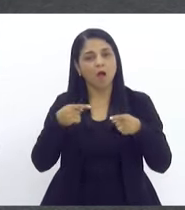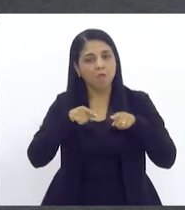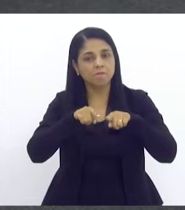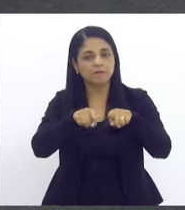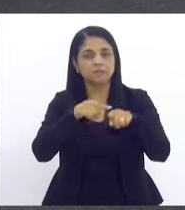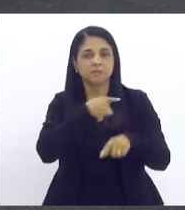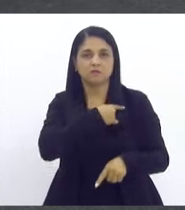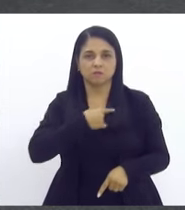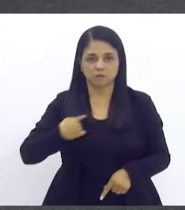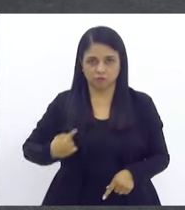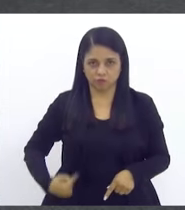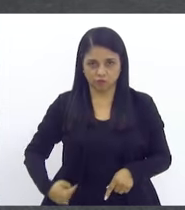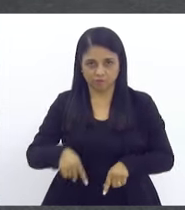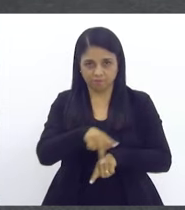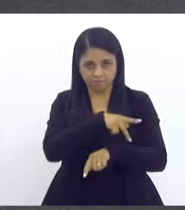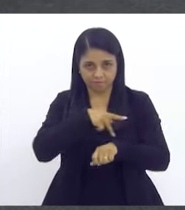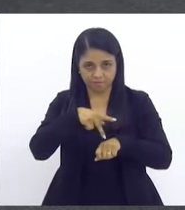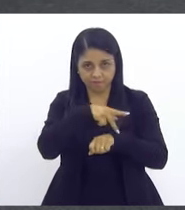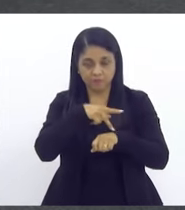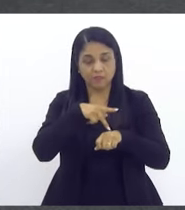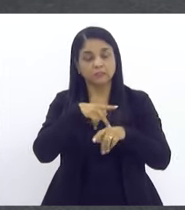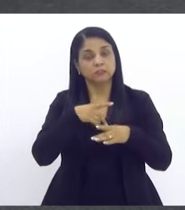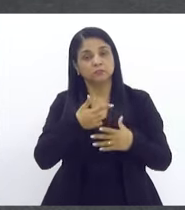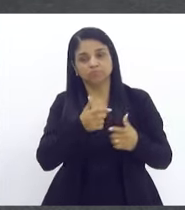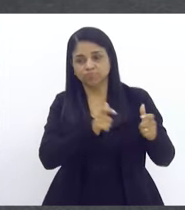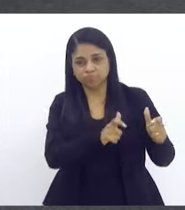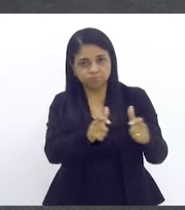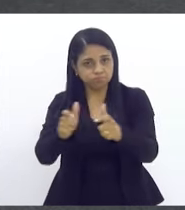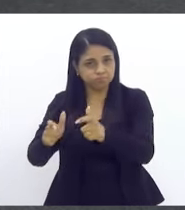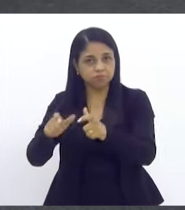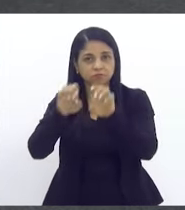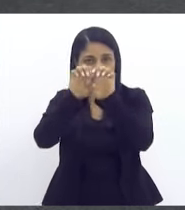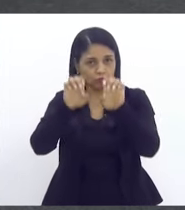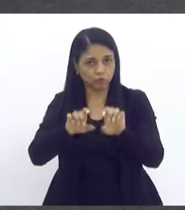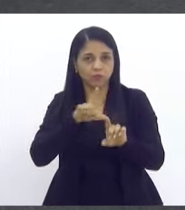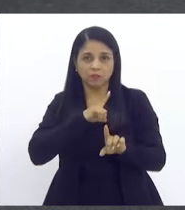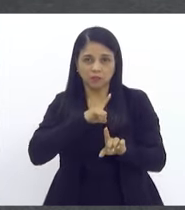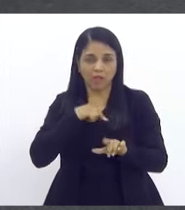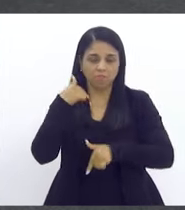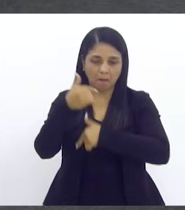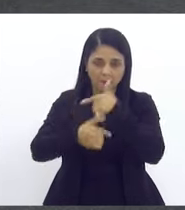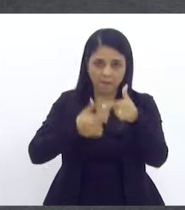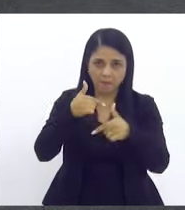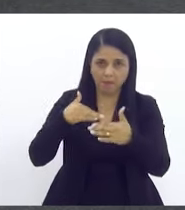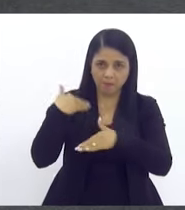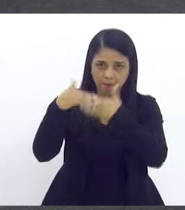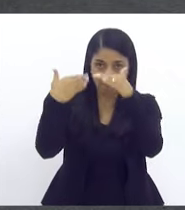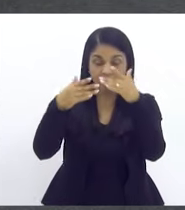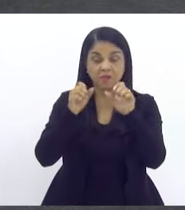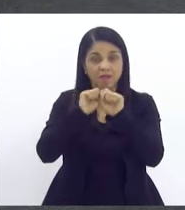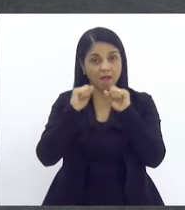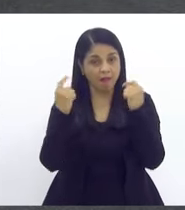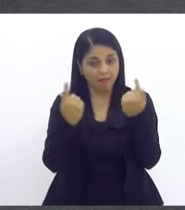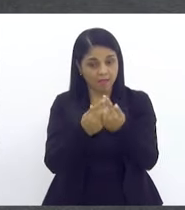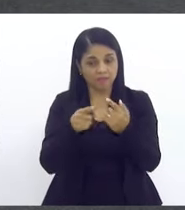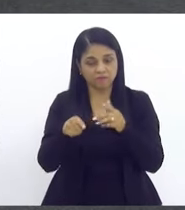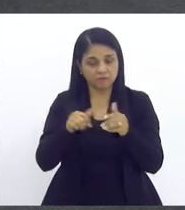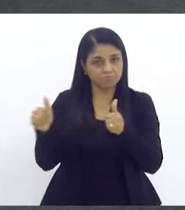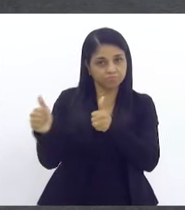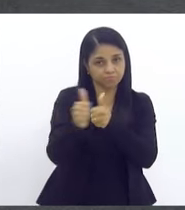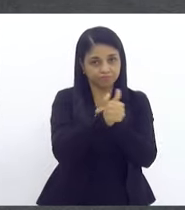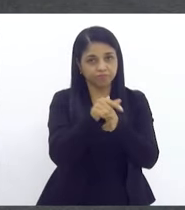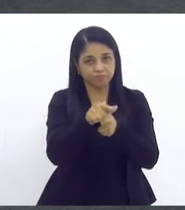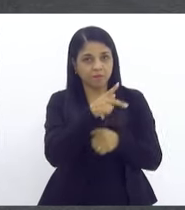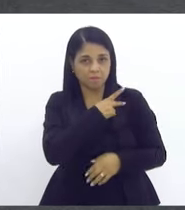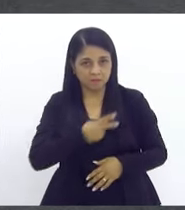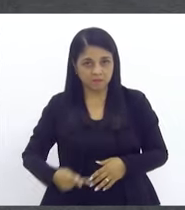a China. Ela está acontecendo em várias estruturas, mas aqui na LERJ, a Vossa Excelência que está de frente nessa pauta, eu não poderia